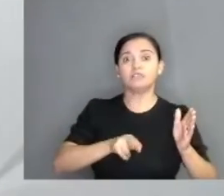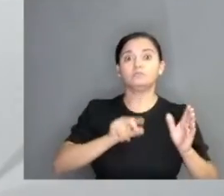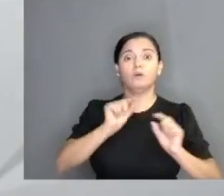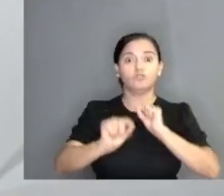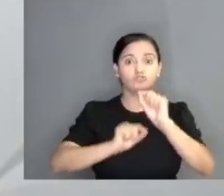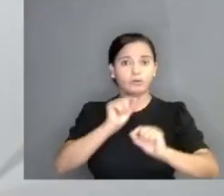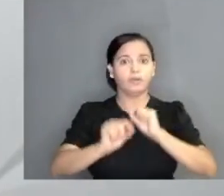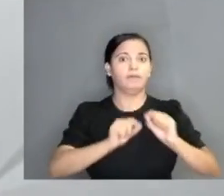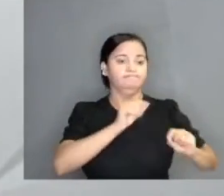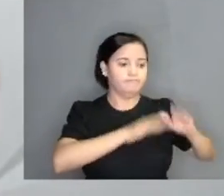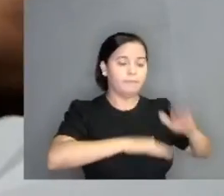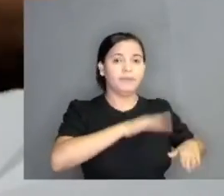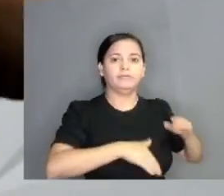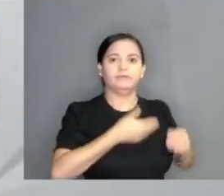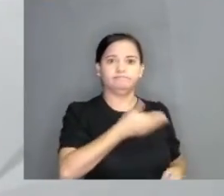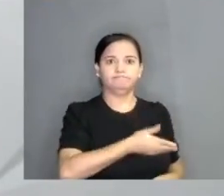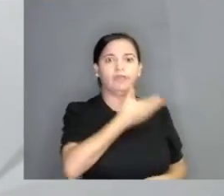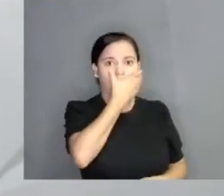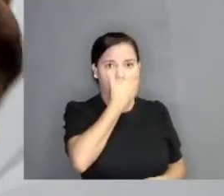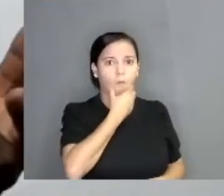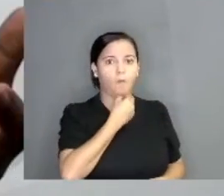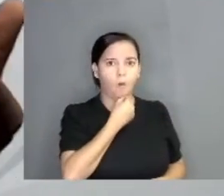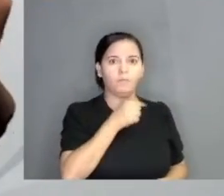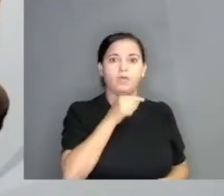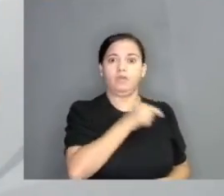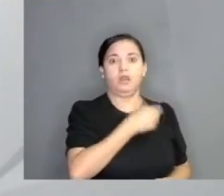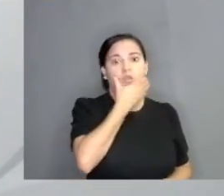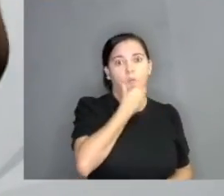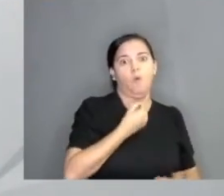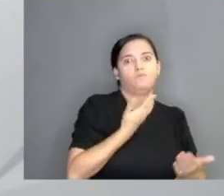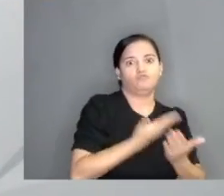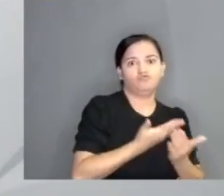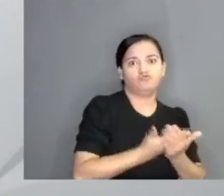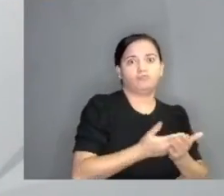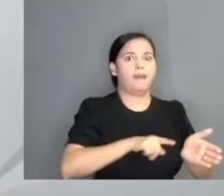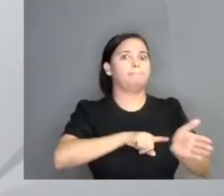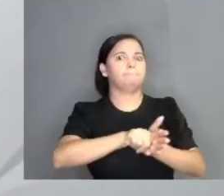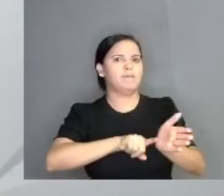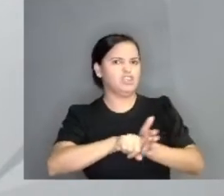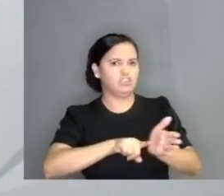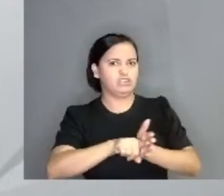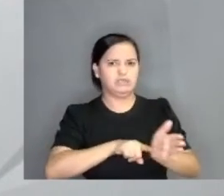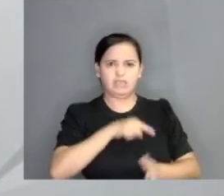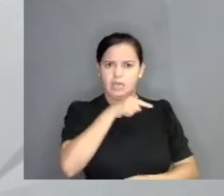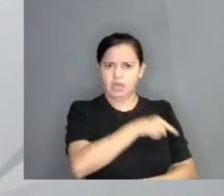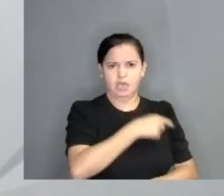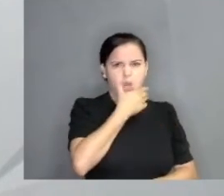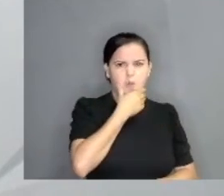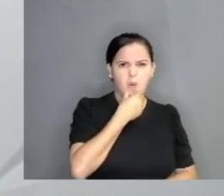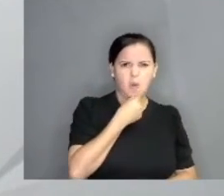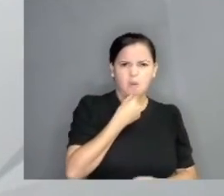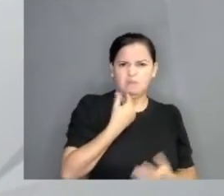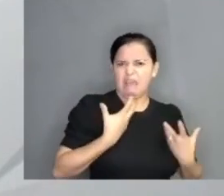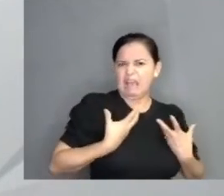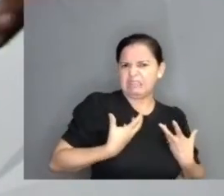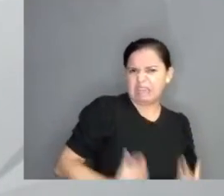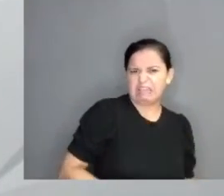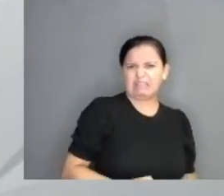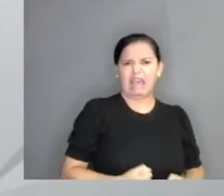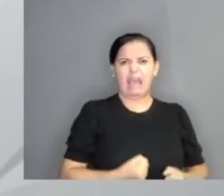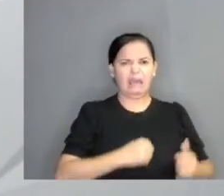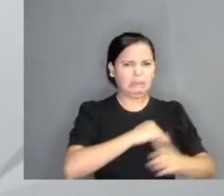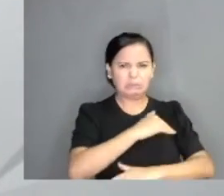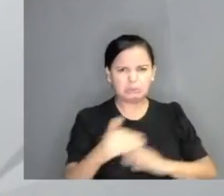do homem. Ele iria fazer pesquisa, ele não iria aceitar aquelas ideias prontas,